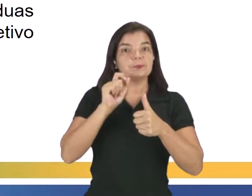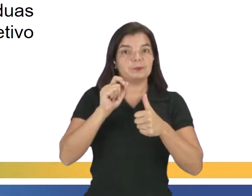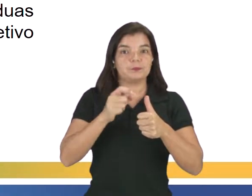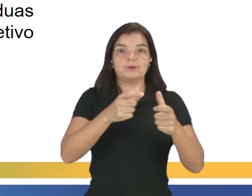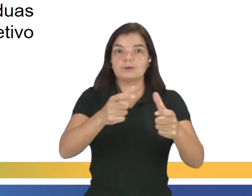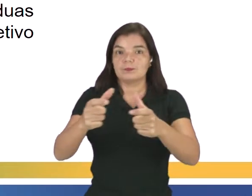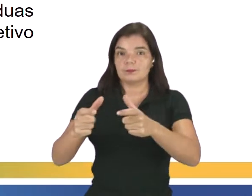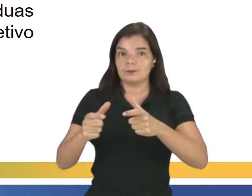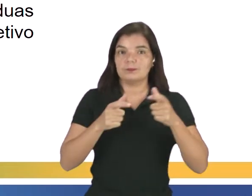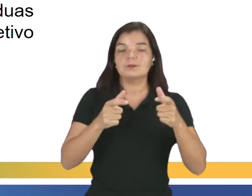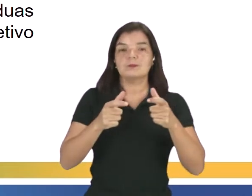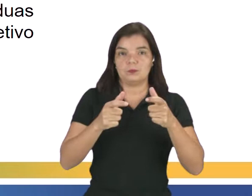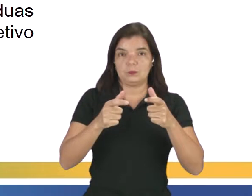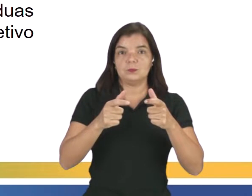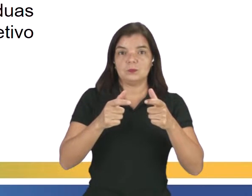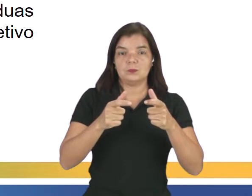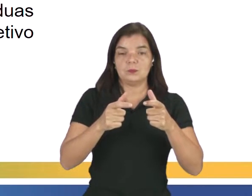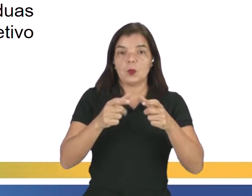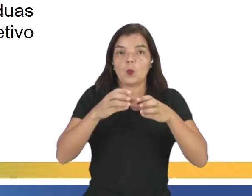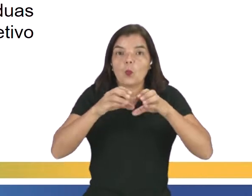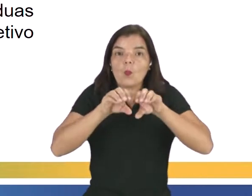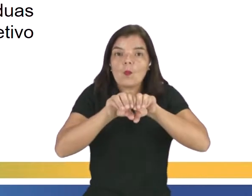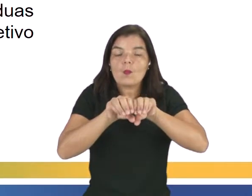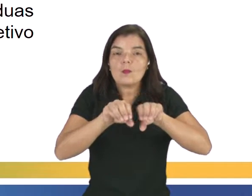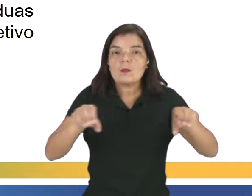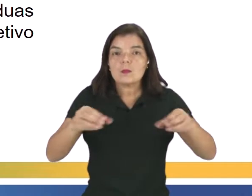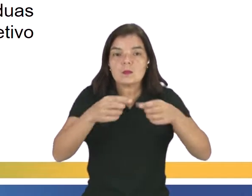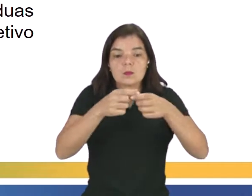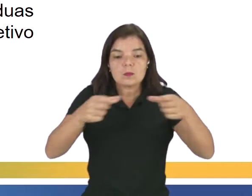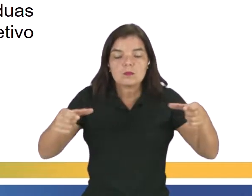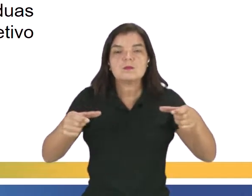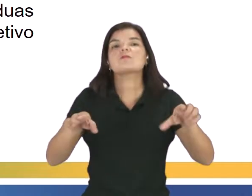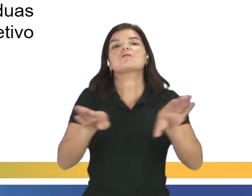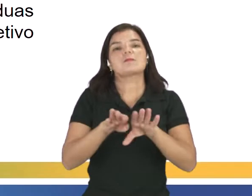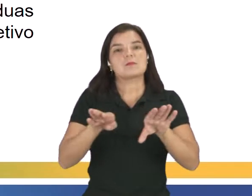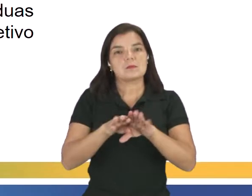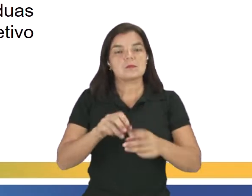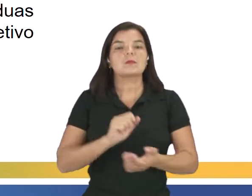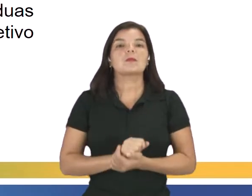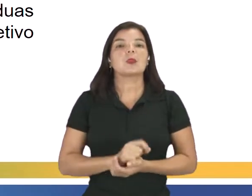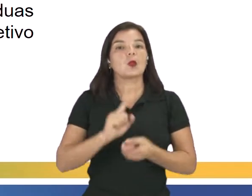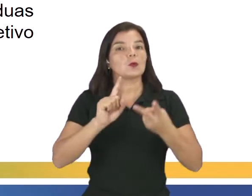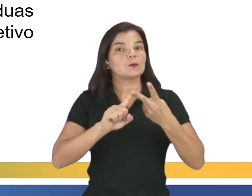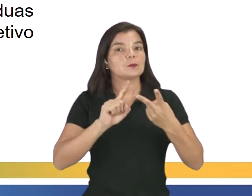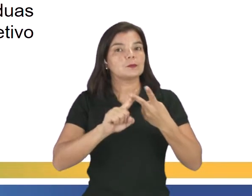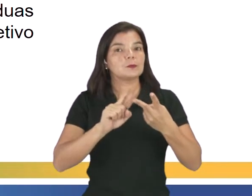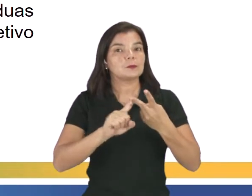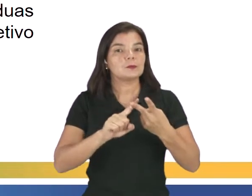o espaço como um espaço vazio que se deve preencher. E segundo,